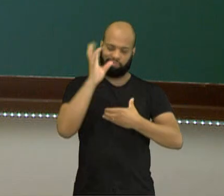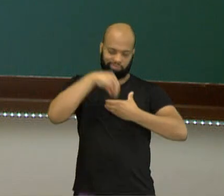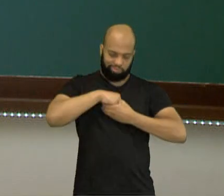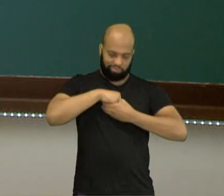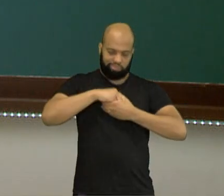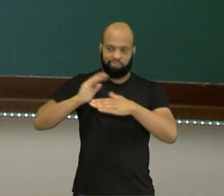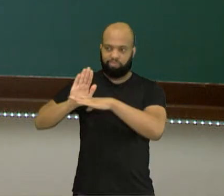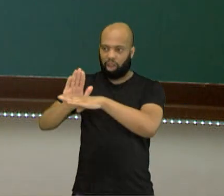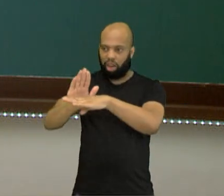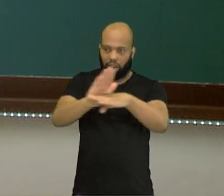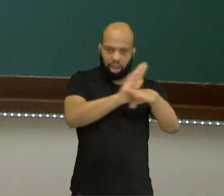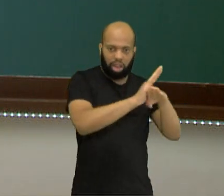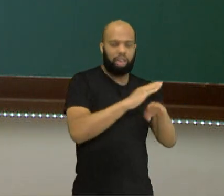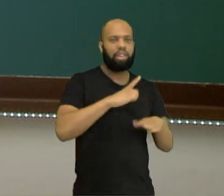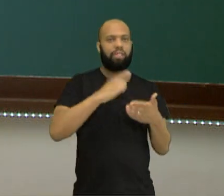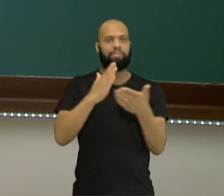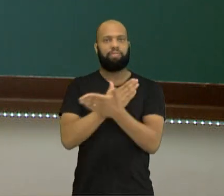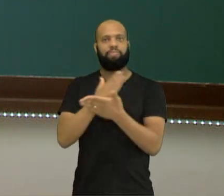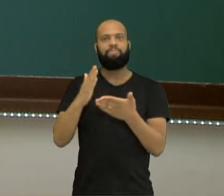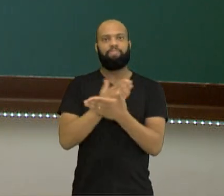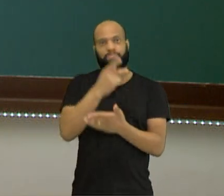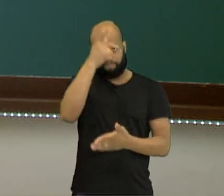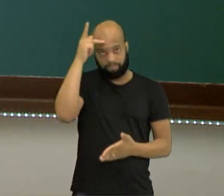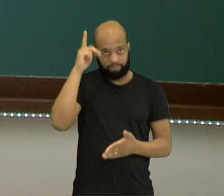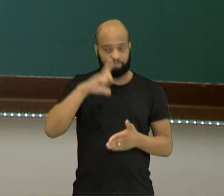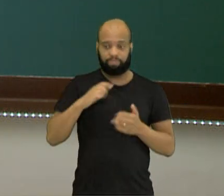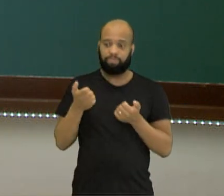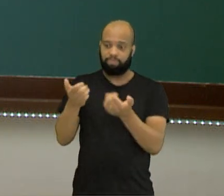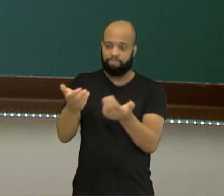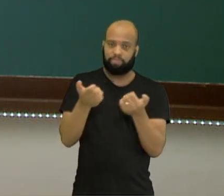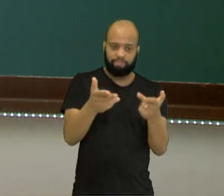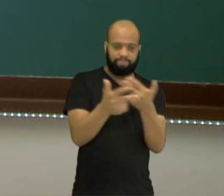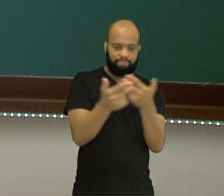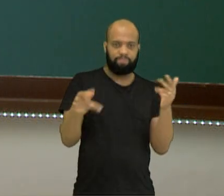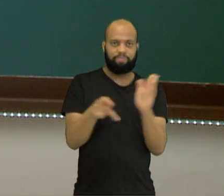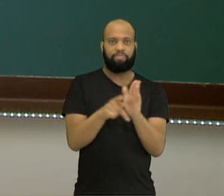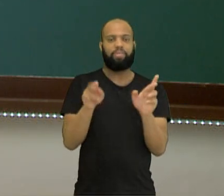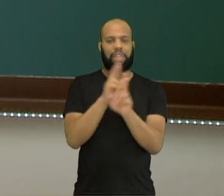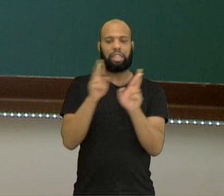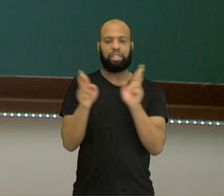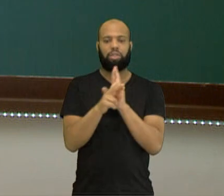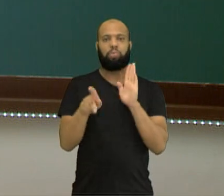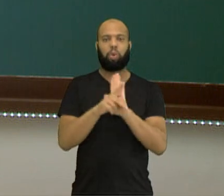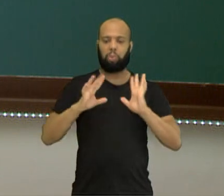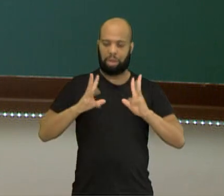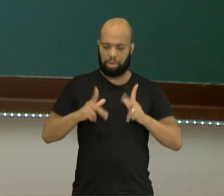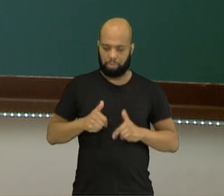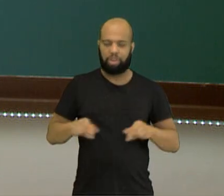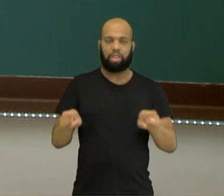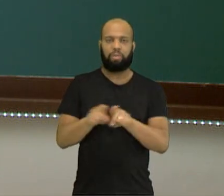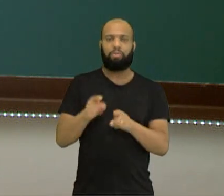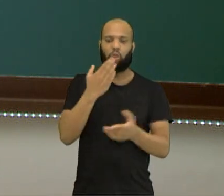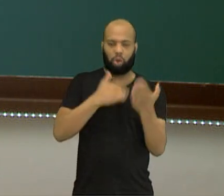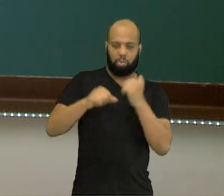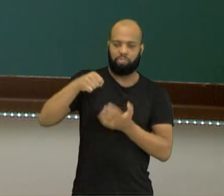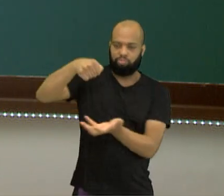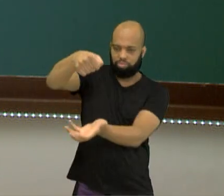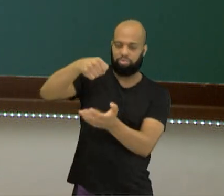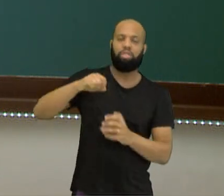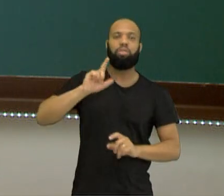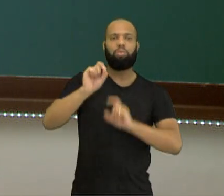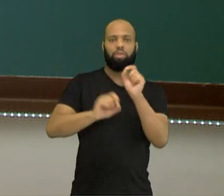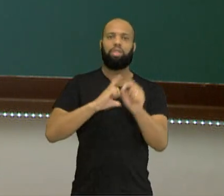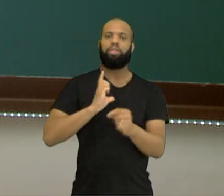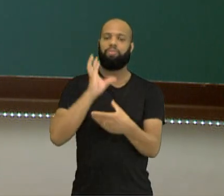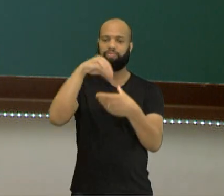solidário. Muitas pessoas estão doando produtos de higiene, produtos alimentícios. Isso faz